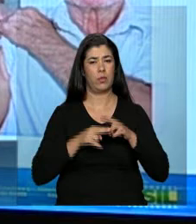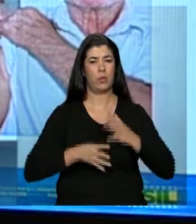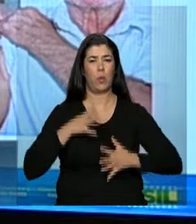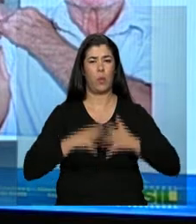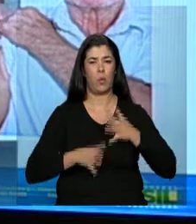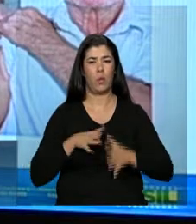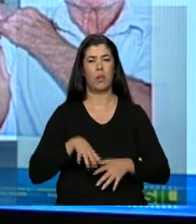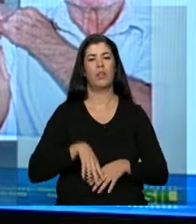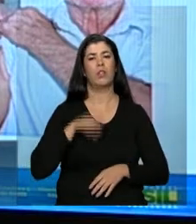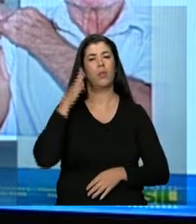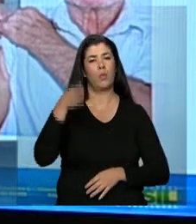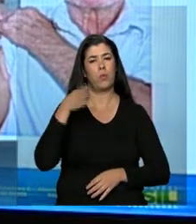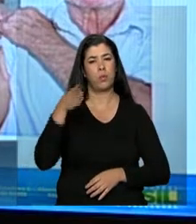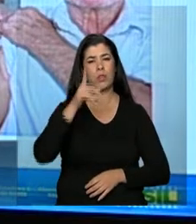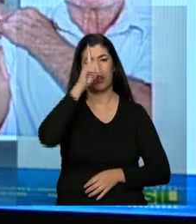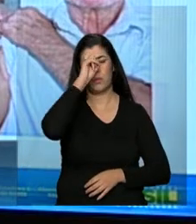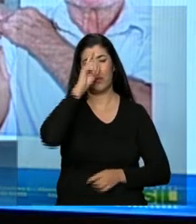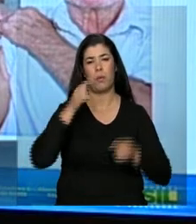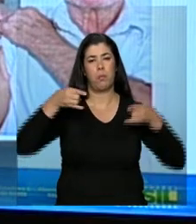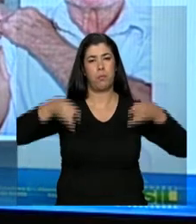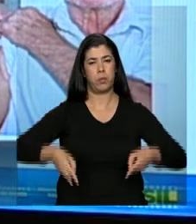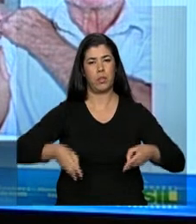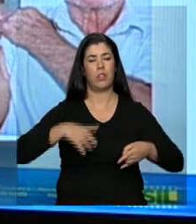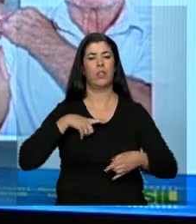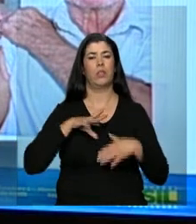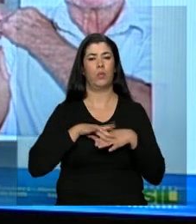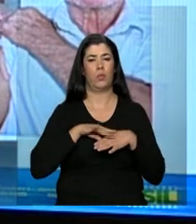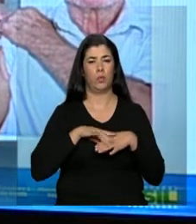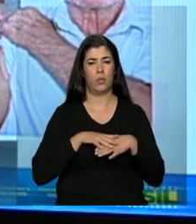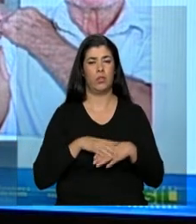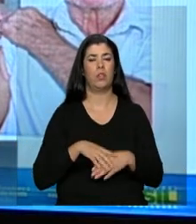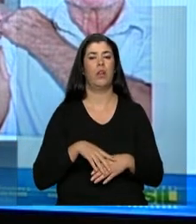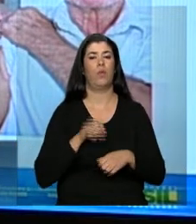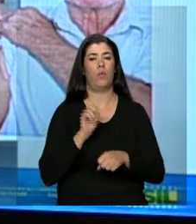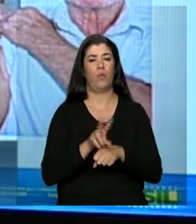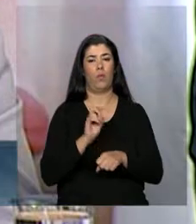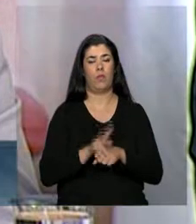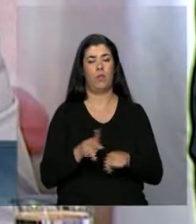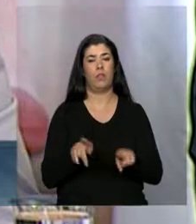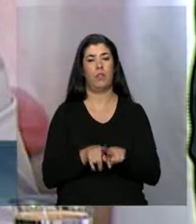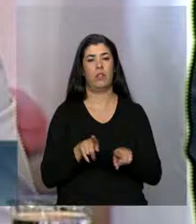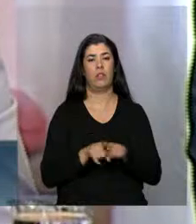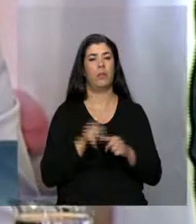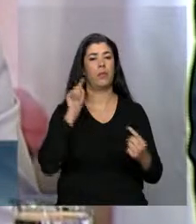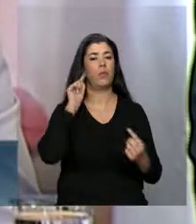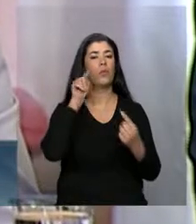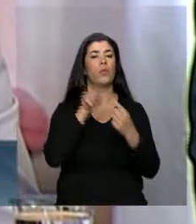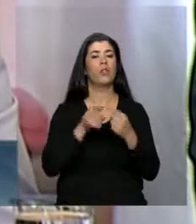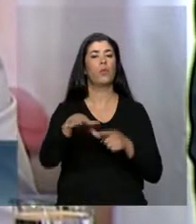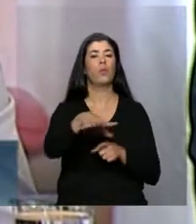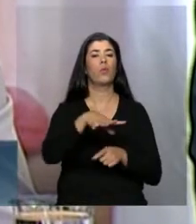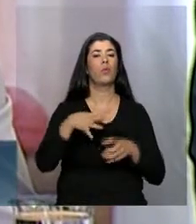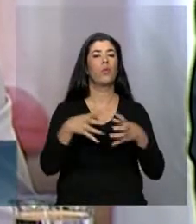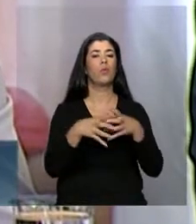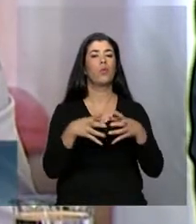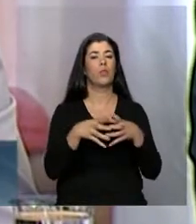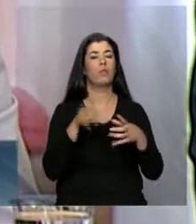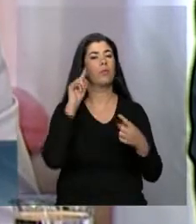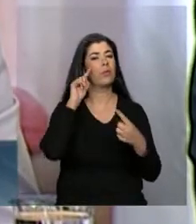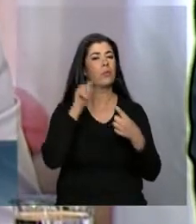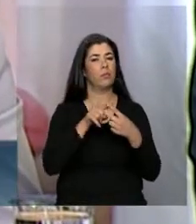e internações decorrentes das infecções do vírus da influenza na população-alvo da nossa campanha de